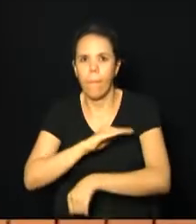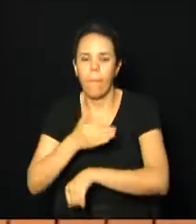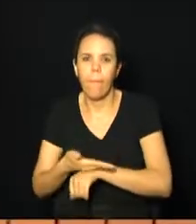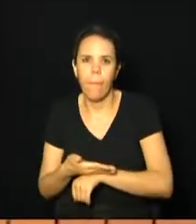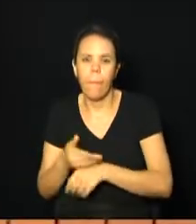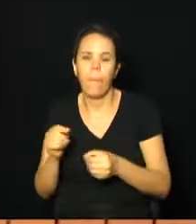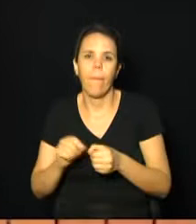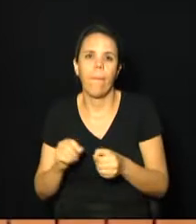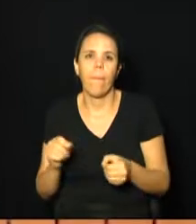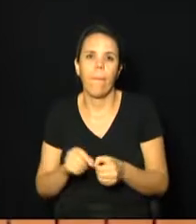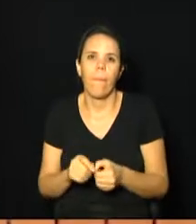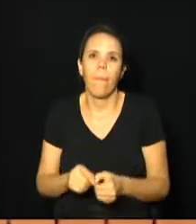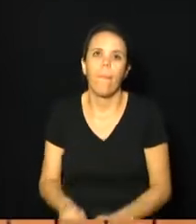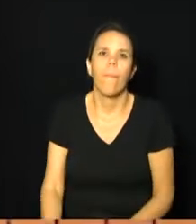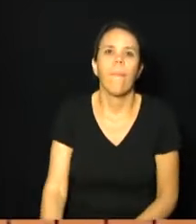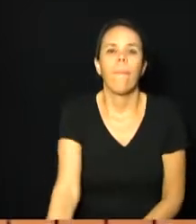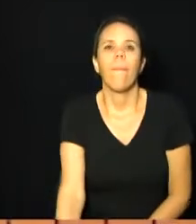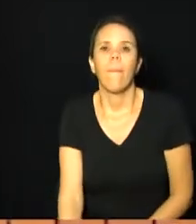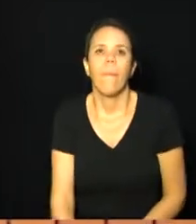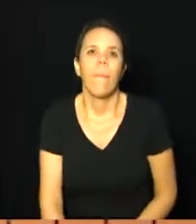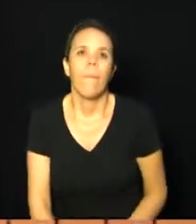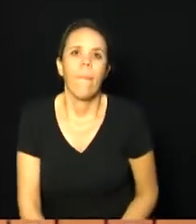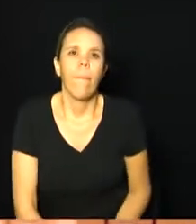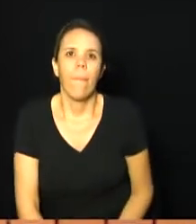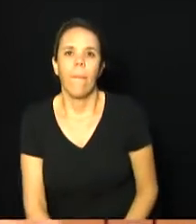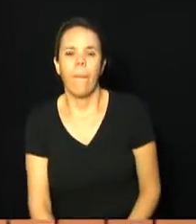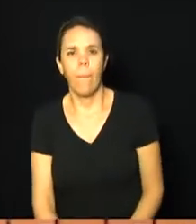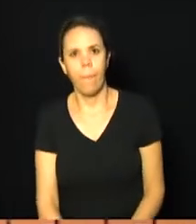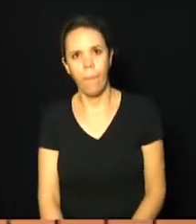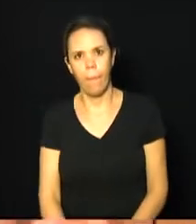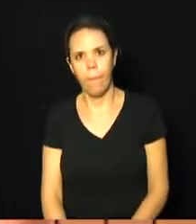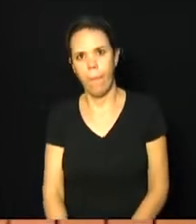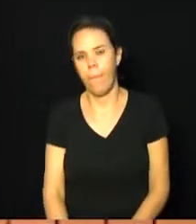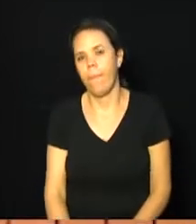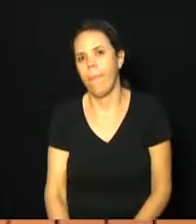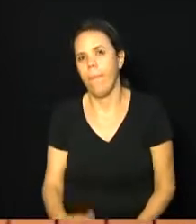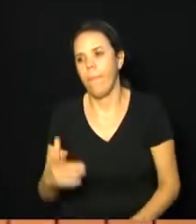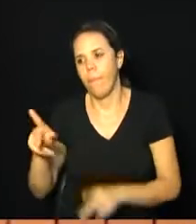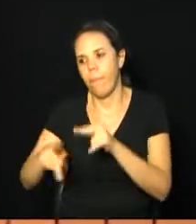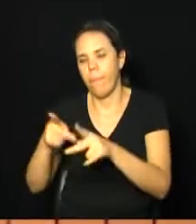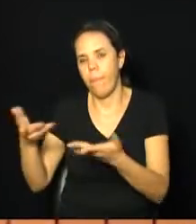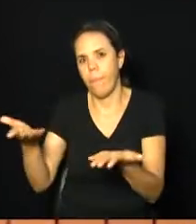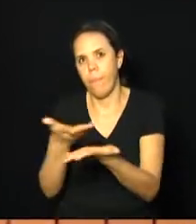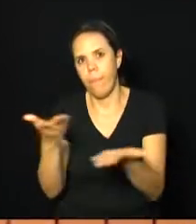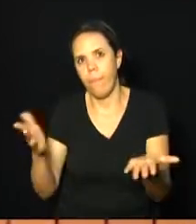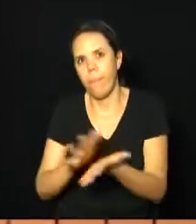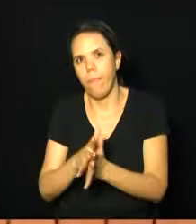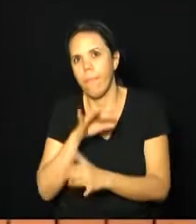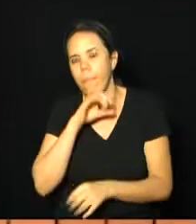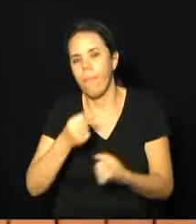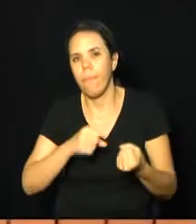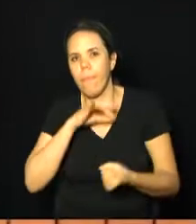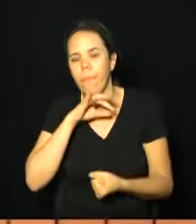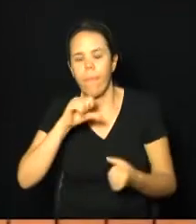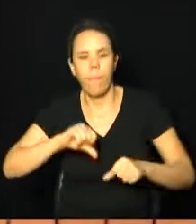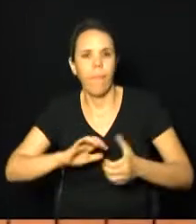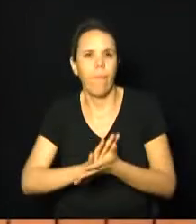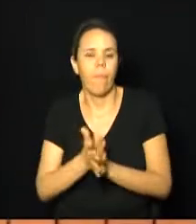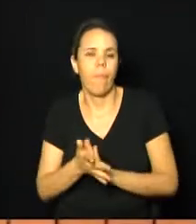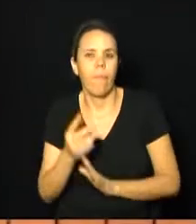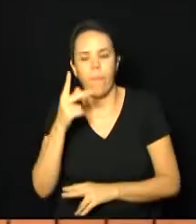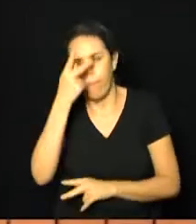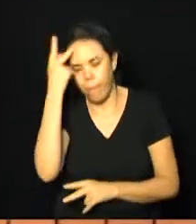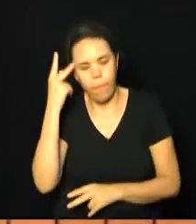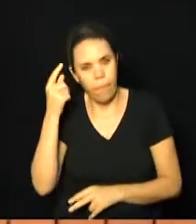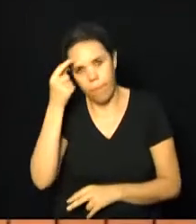a gente faz lombada, a gente desagrada a outros e realmente estraga o carro, né? O ideal seria que as